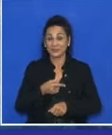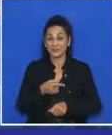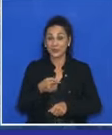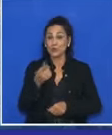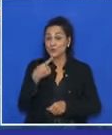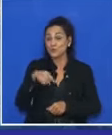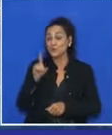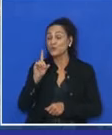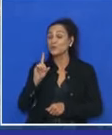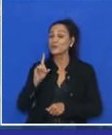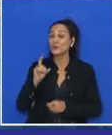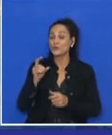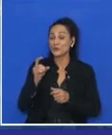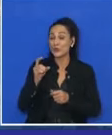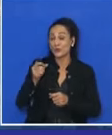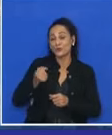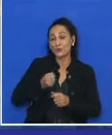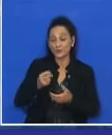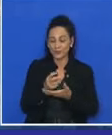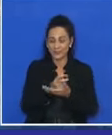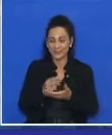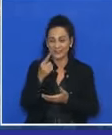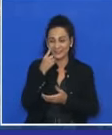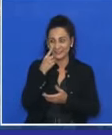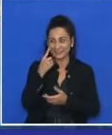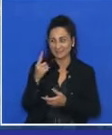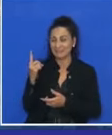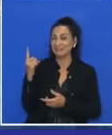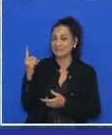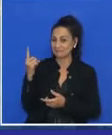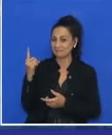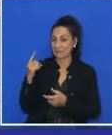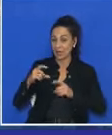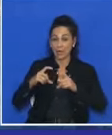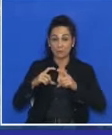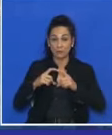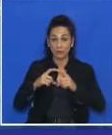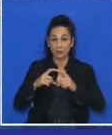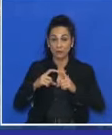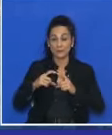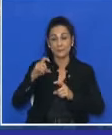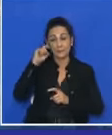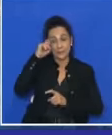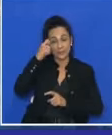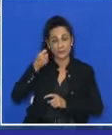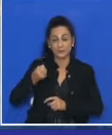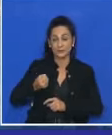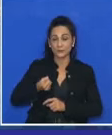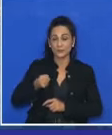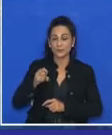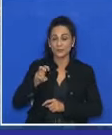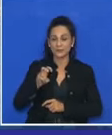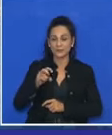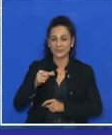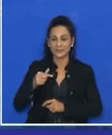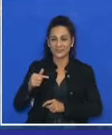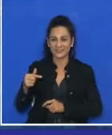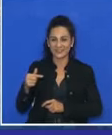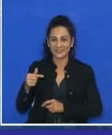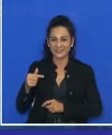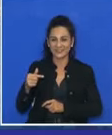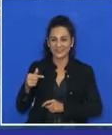o quinto e último número da quina. Está na tela. Bola preta, número 57. Preta